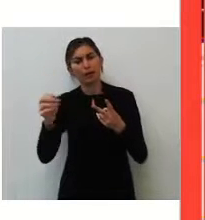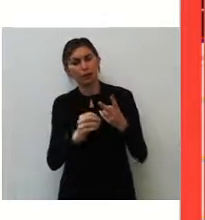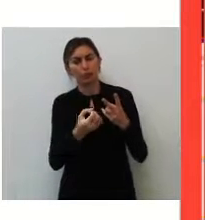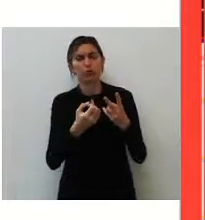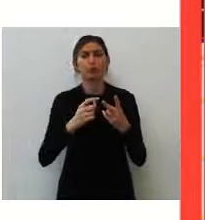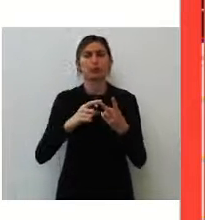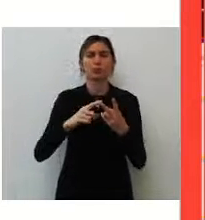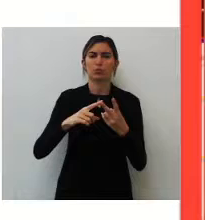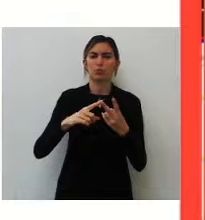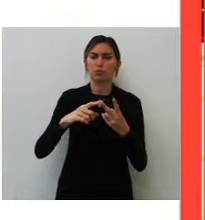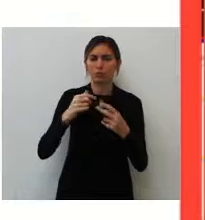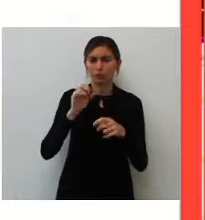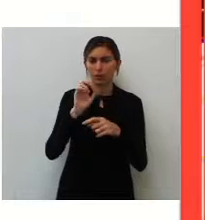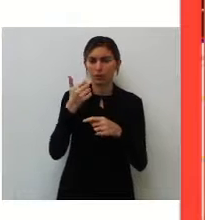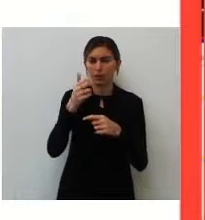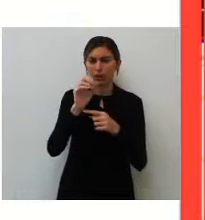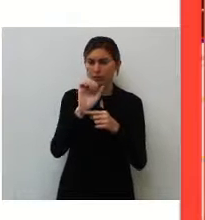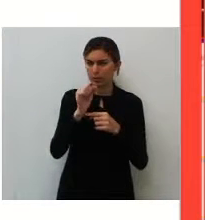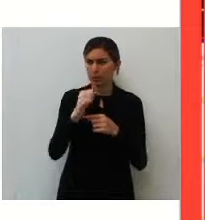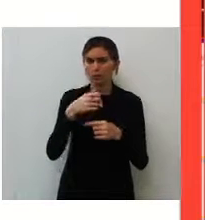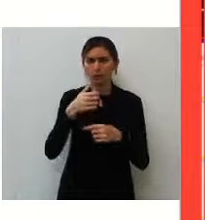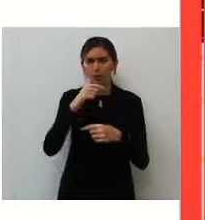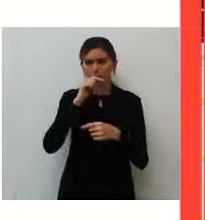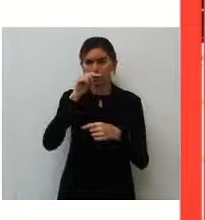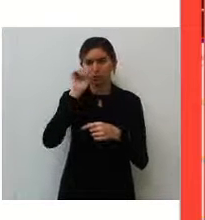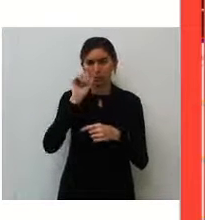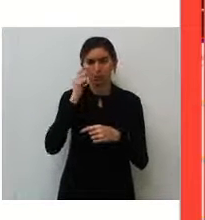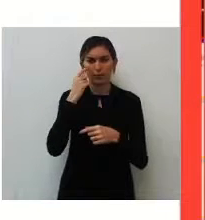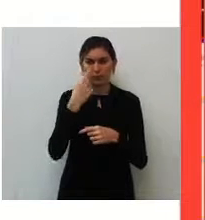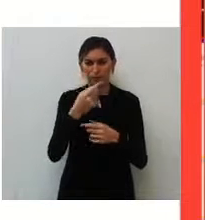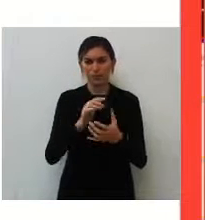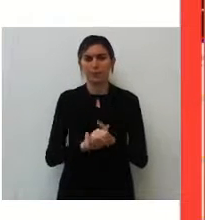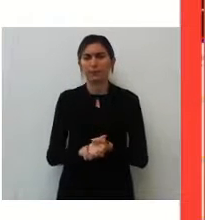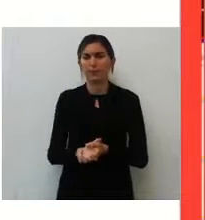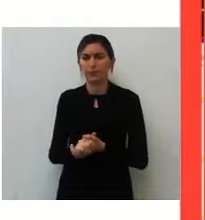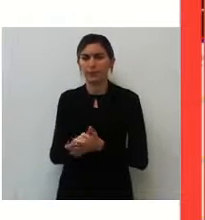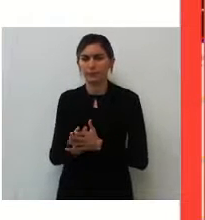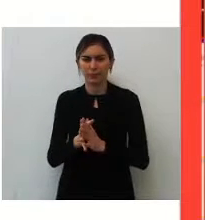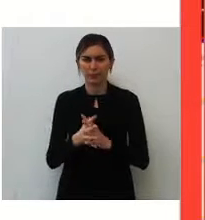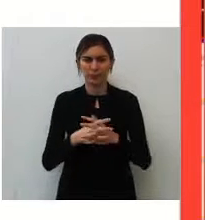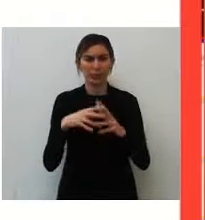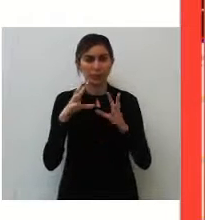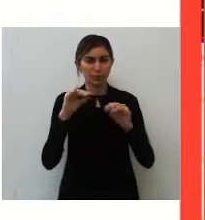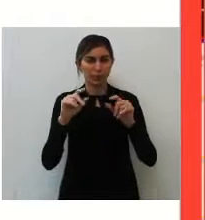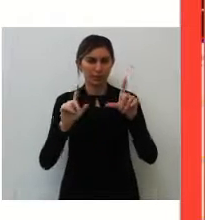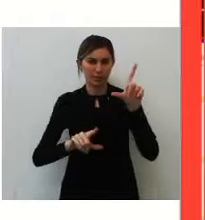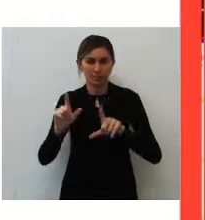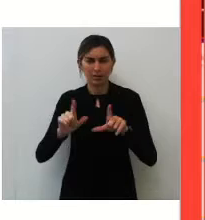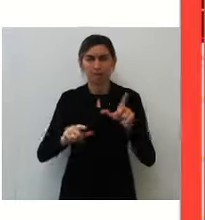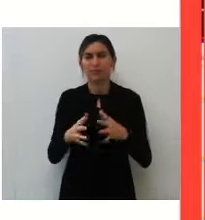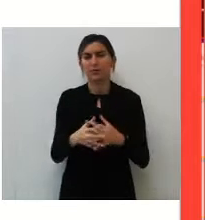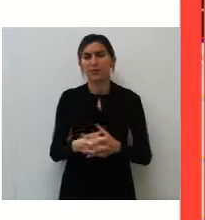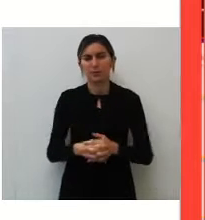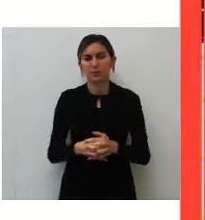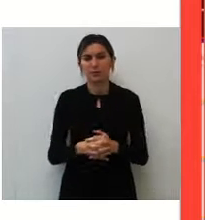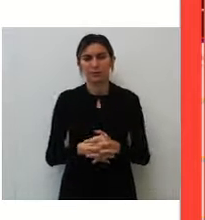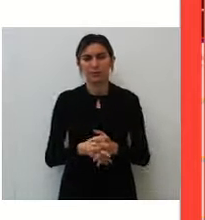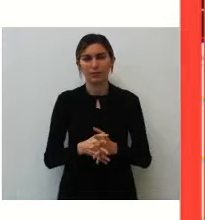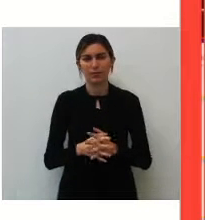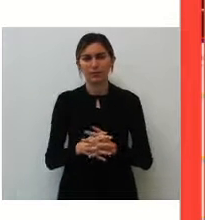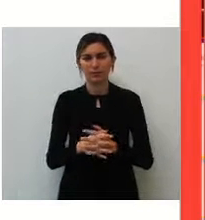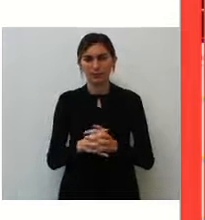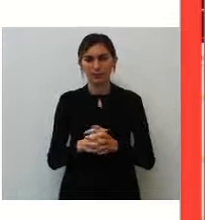anexo 10 segundos enquanto a mesma a água até ela tá cheio você choveu bebendo água não que é tudo televisão de tudo improvisa